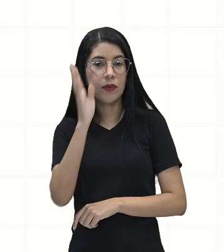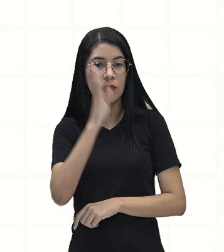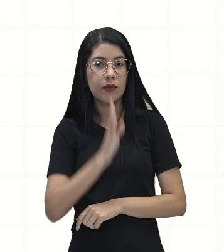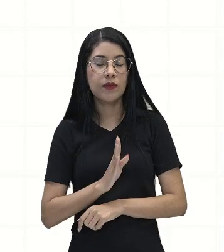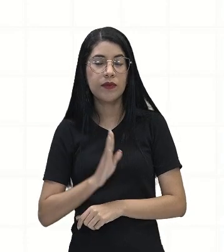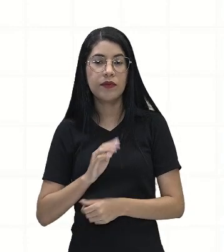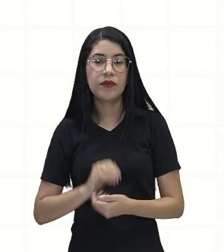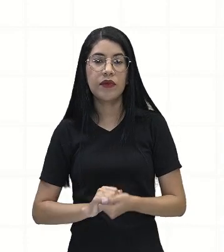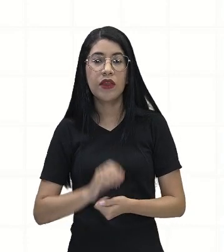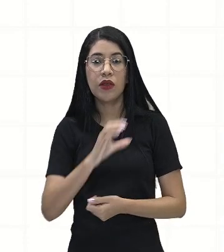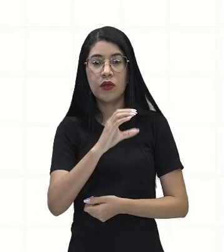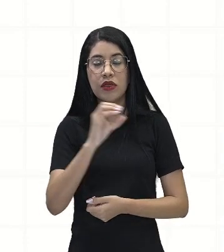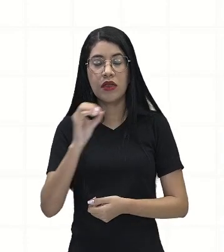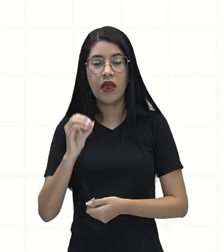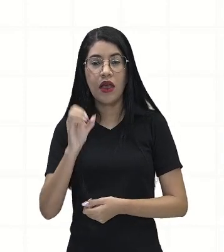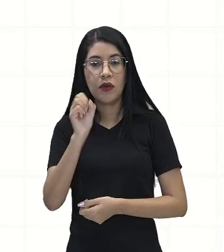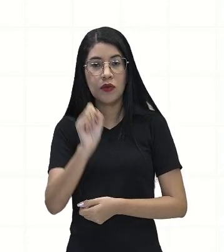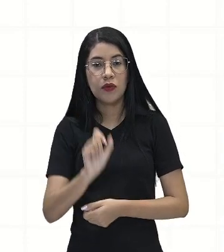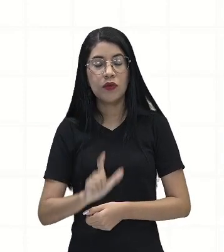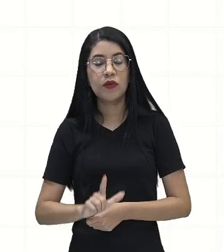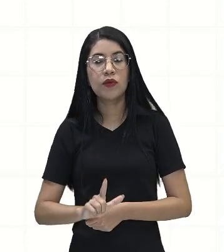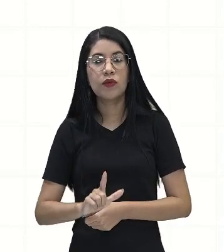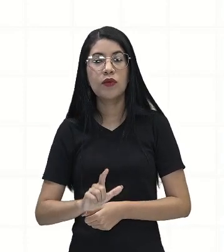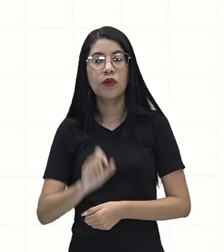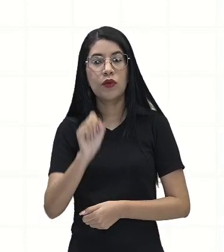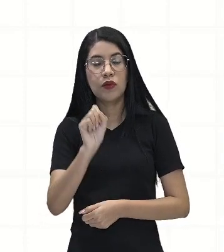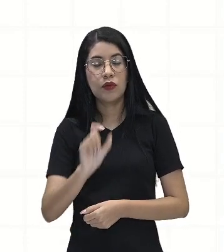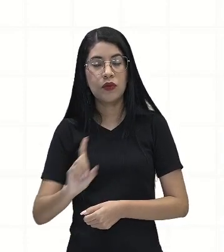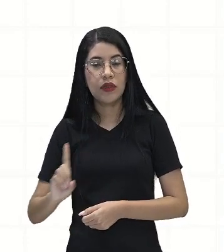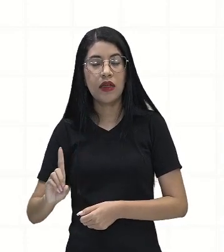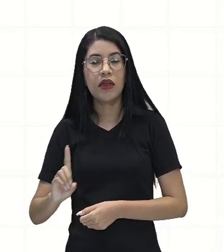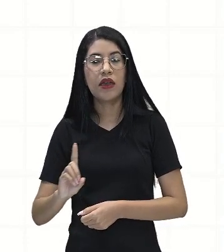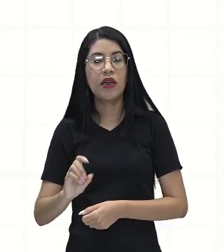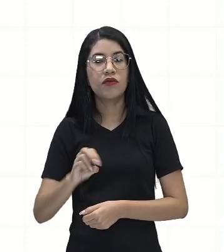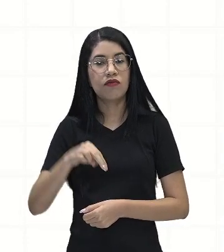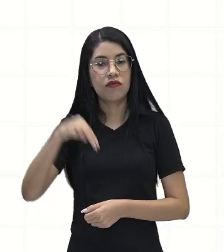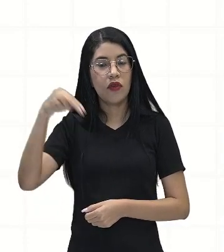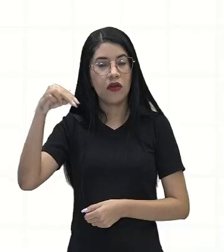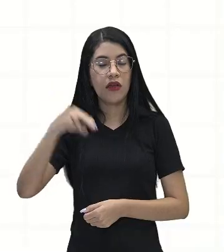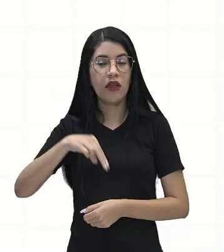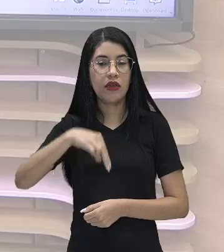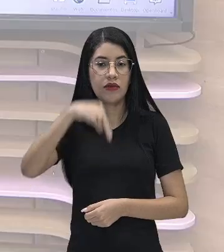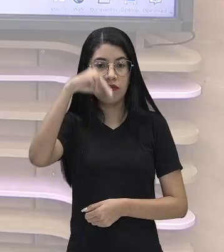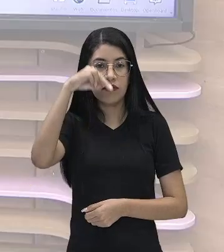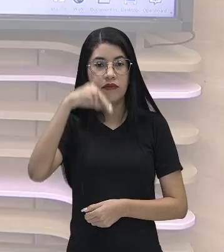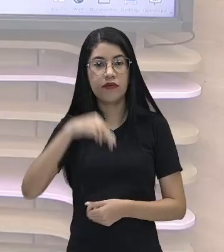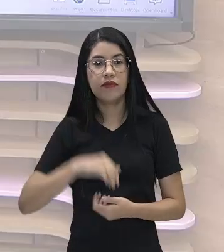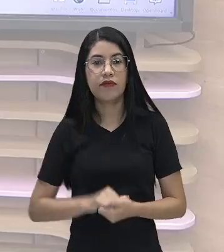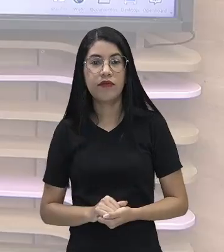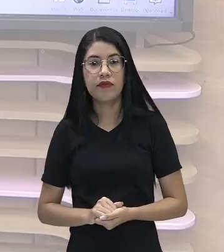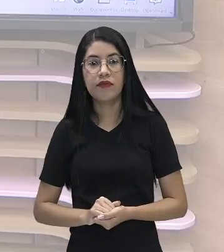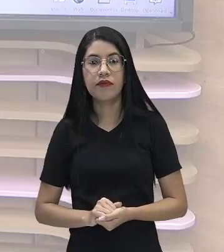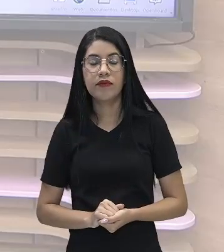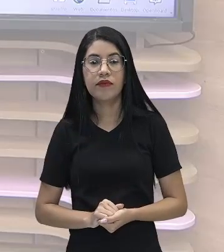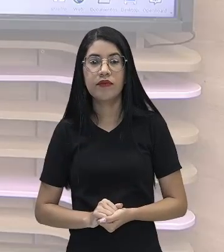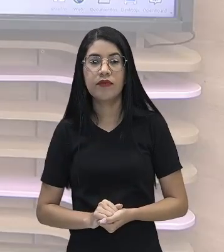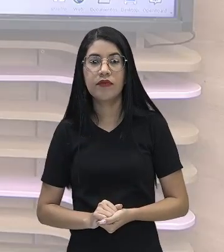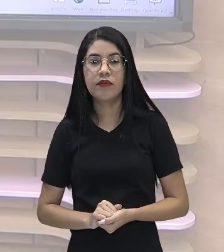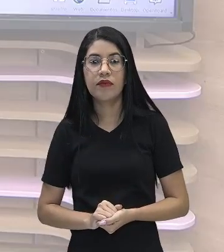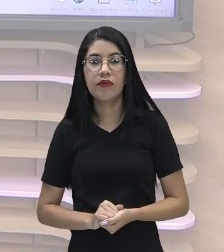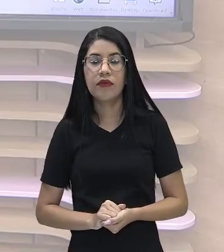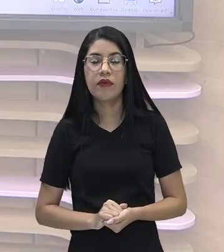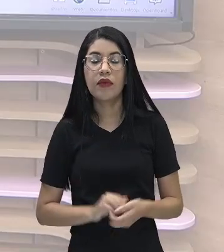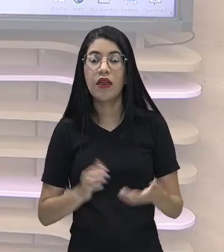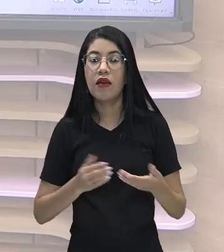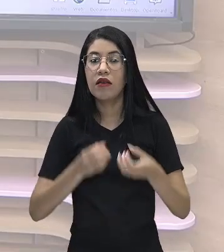região centro-oeste, a região sul, sudeste, nordeste e a região norte. E agora a gente vai falar